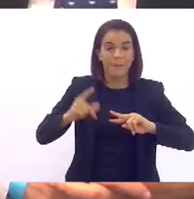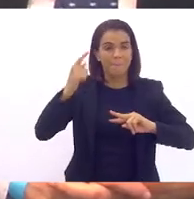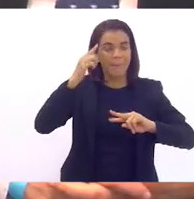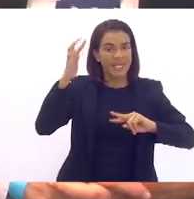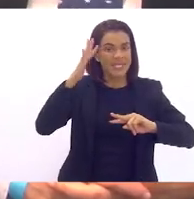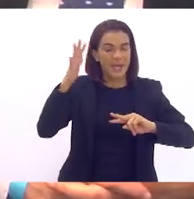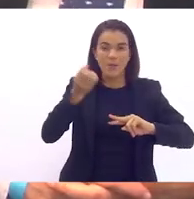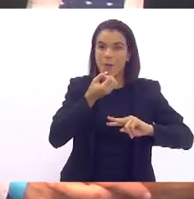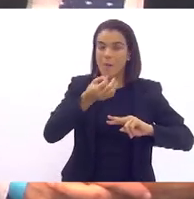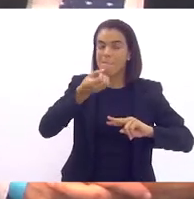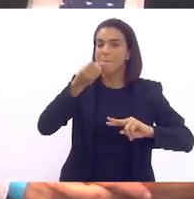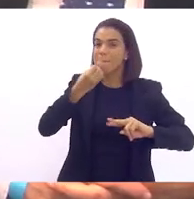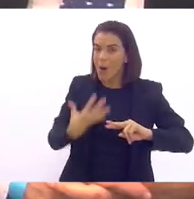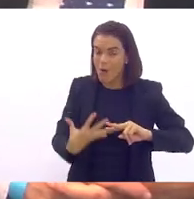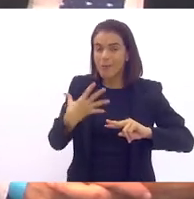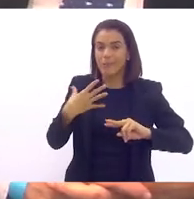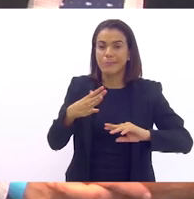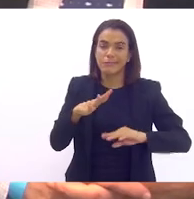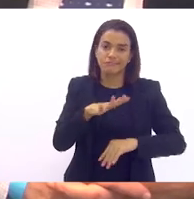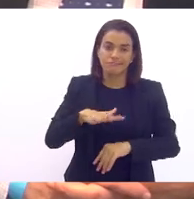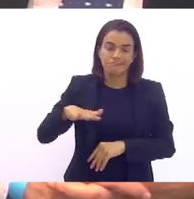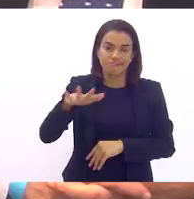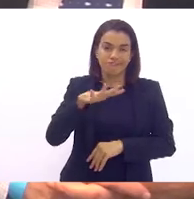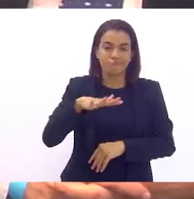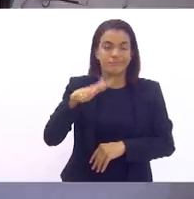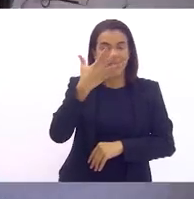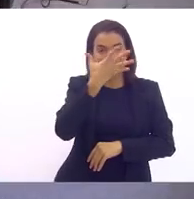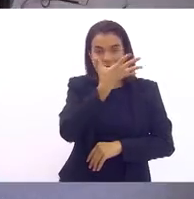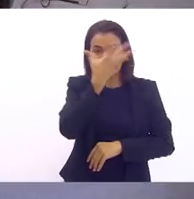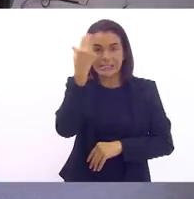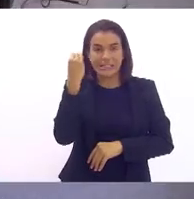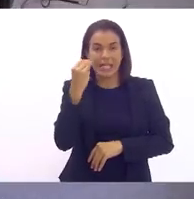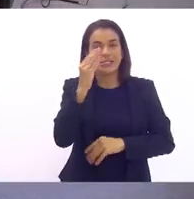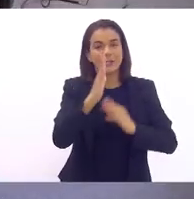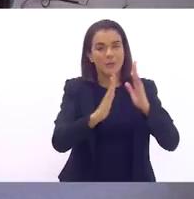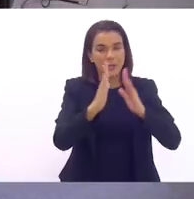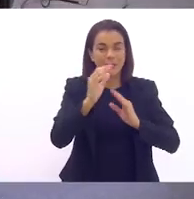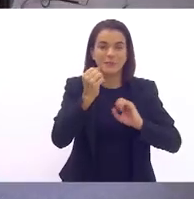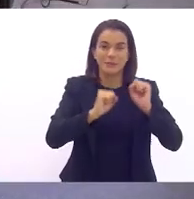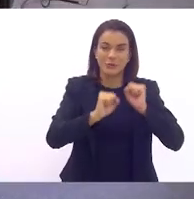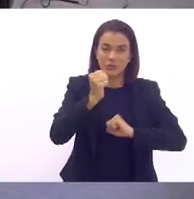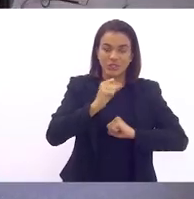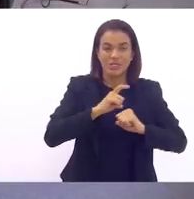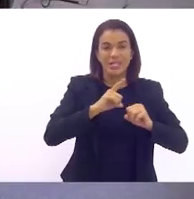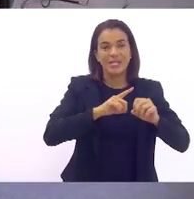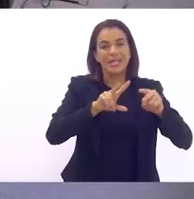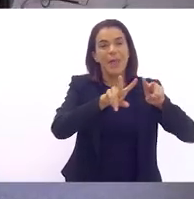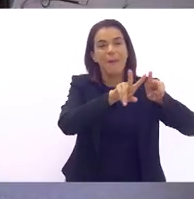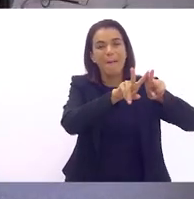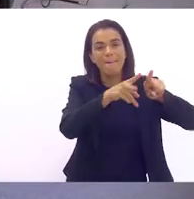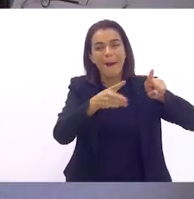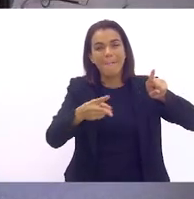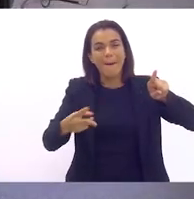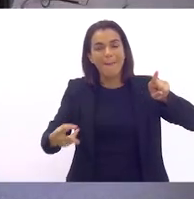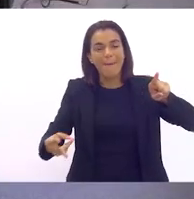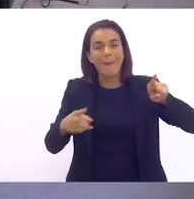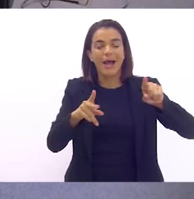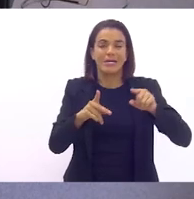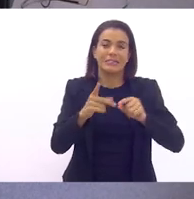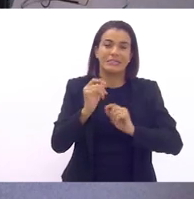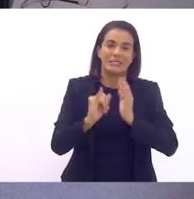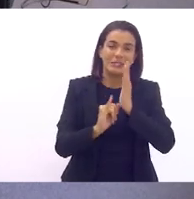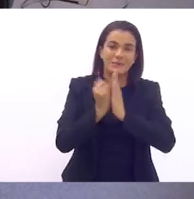bom no geral mas eh esquece que no processo produtivo que é uma cascata de cms tem